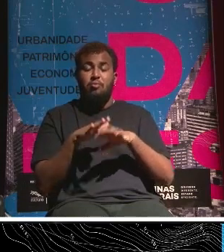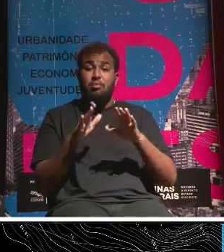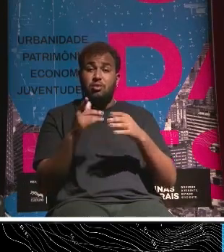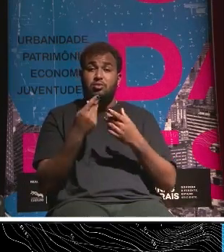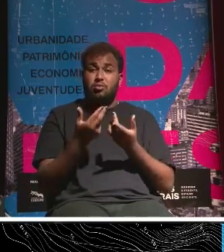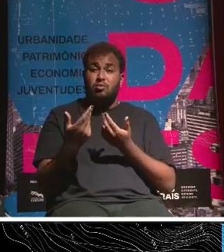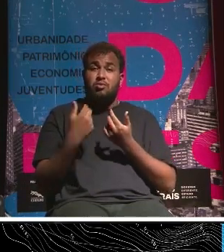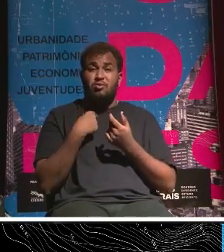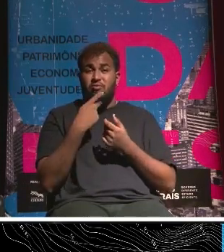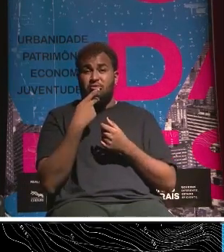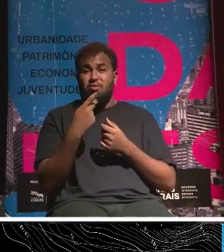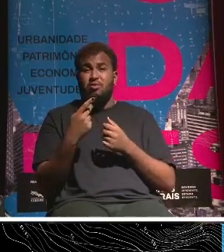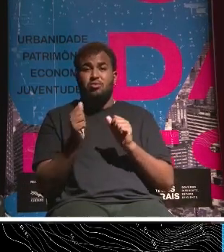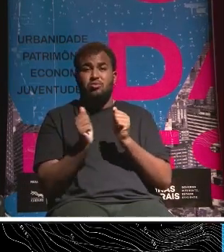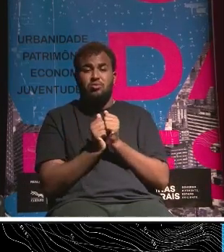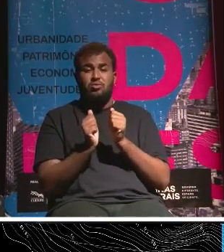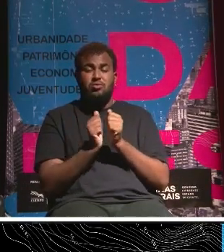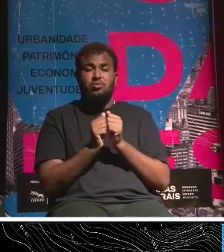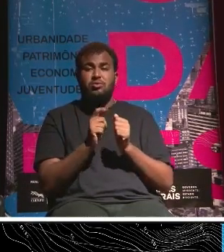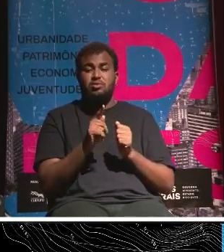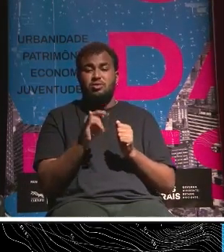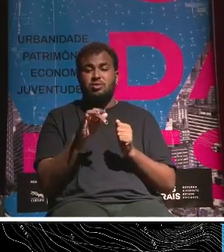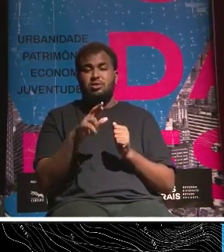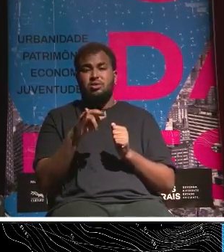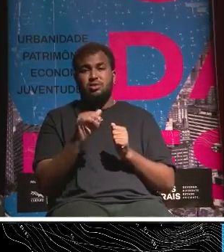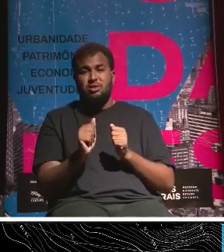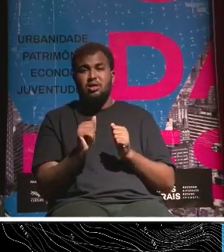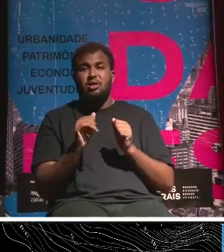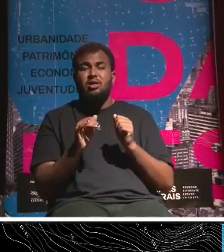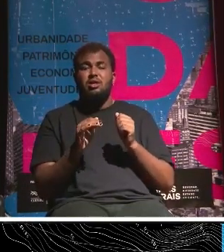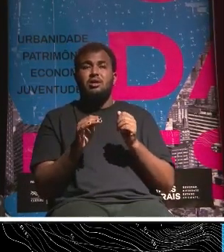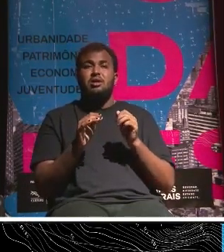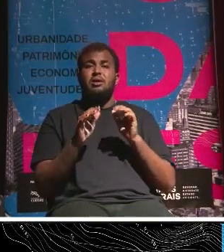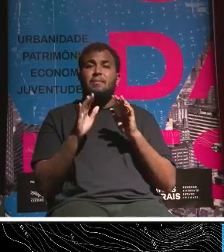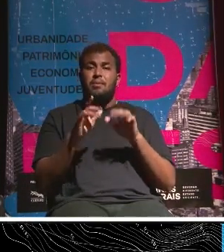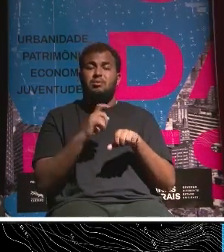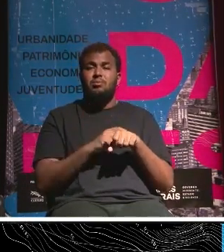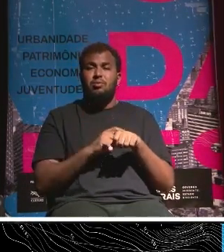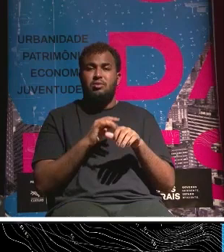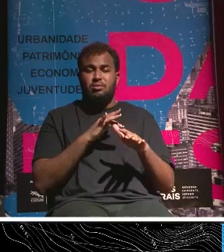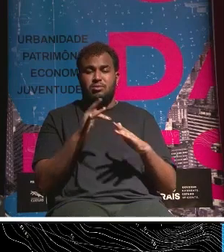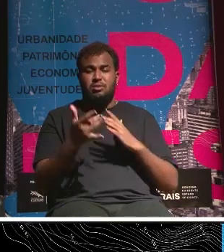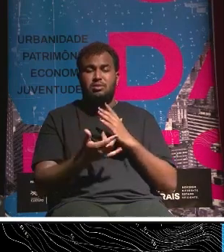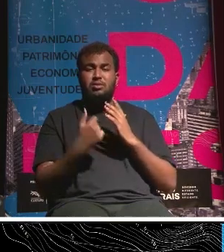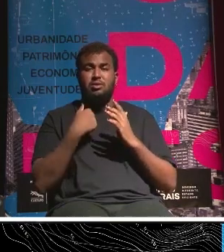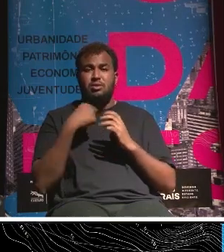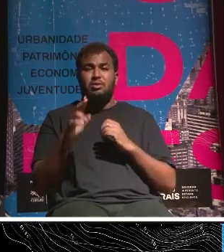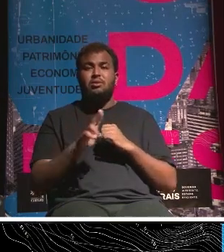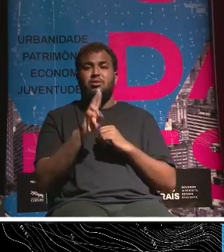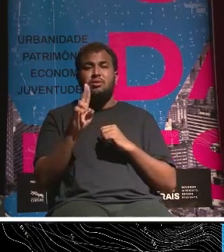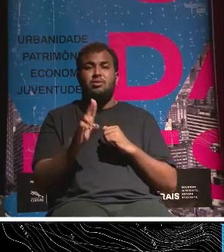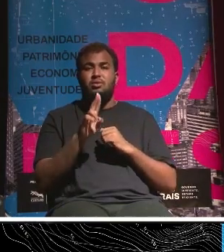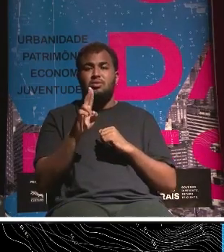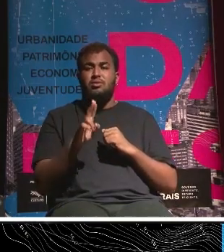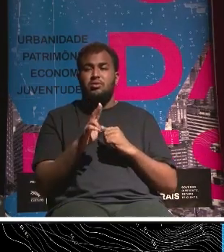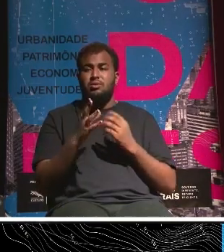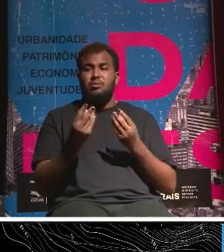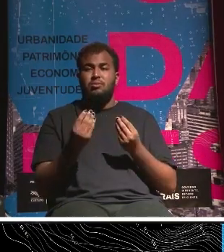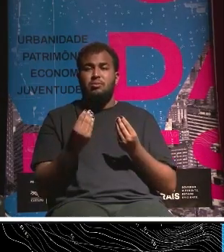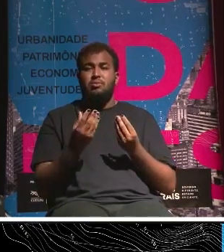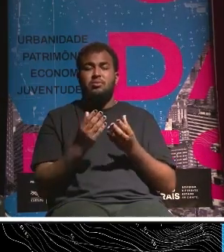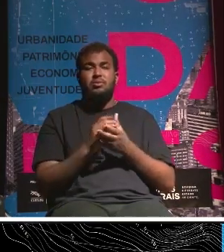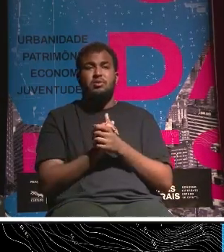Assim, eu uso muita gíria, que estou usando menos, mas nas minhas redes sociais, por exemplo, eu uso muita gíria, que é como eles entendem.